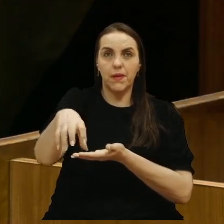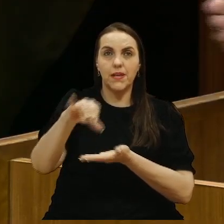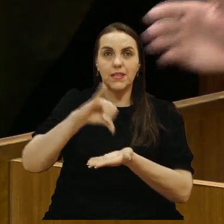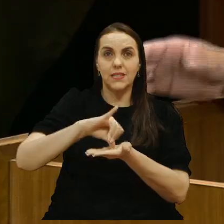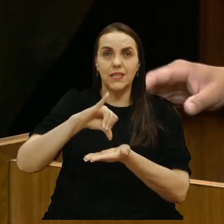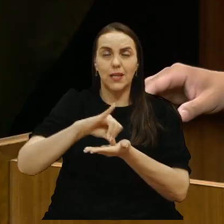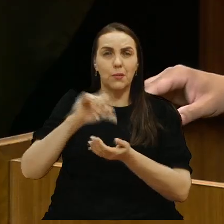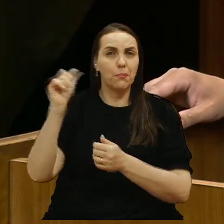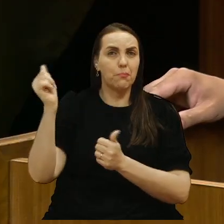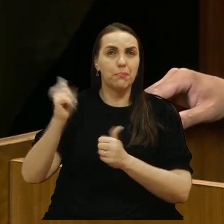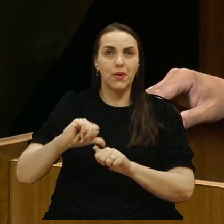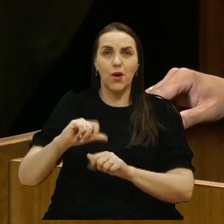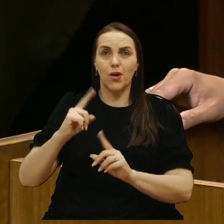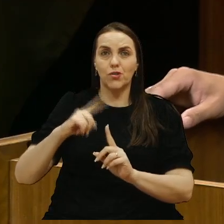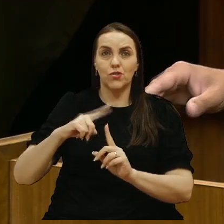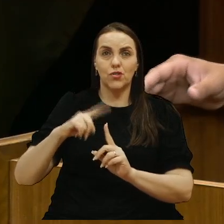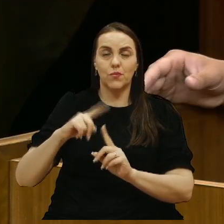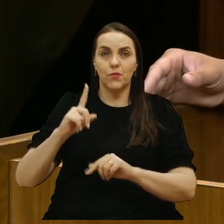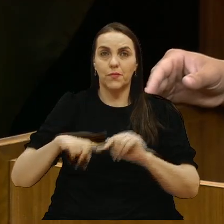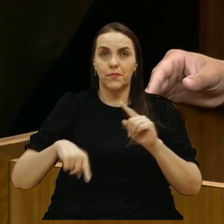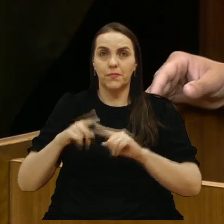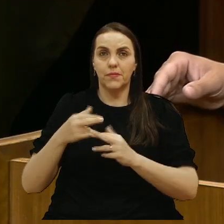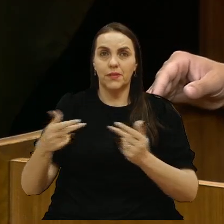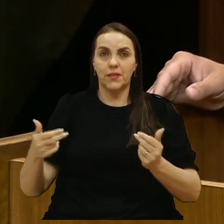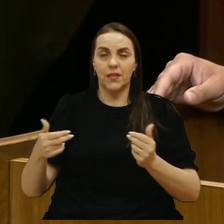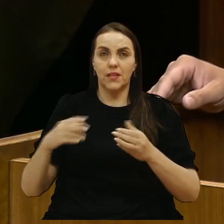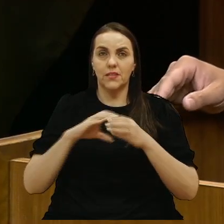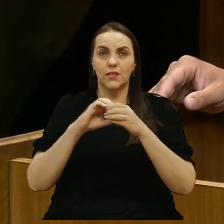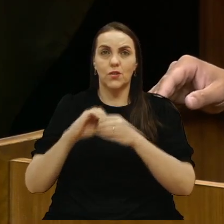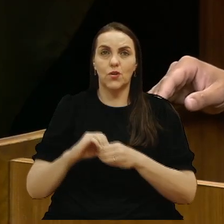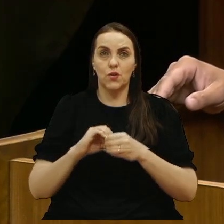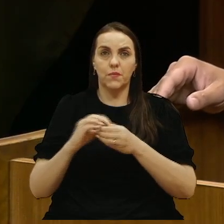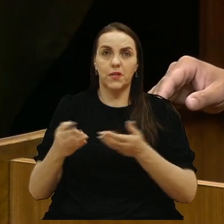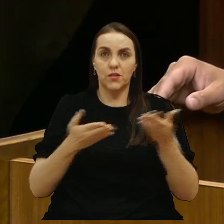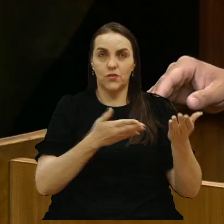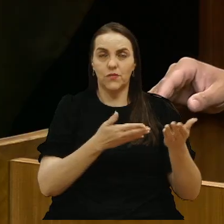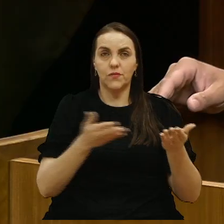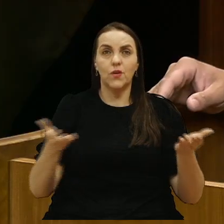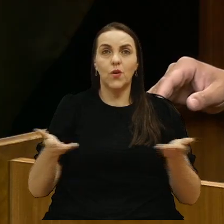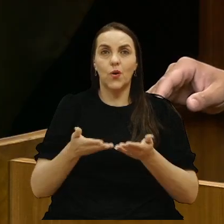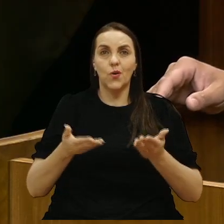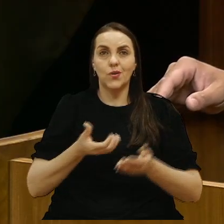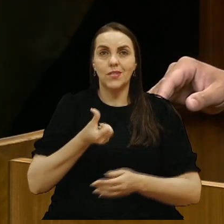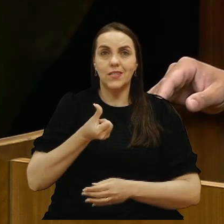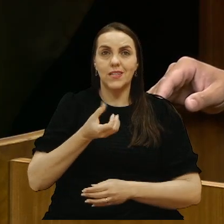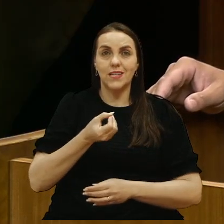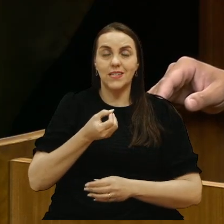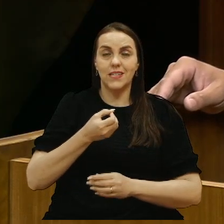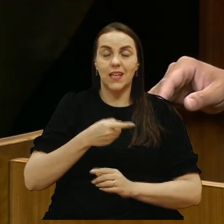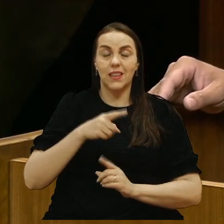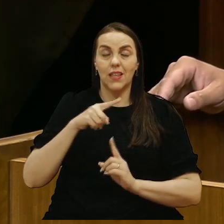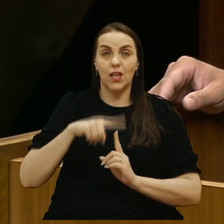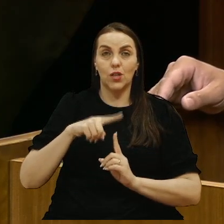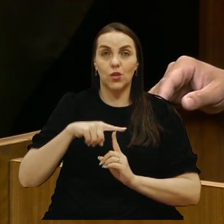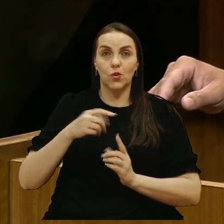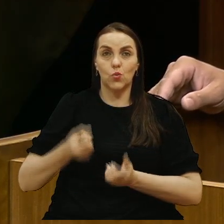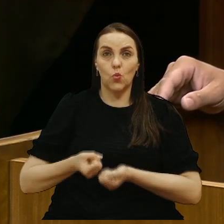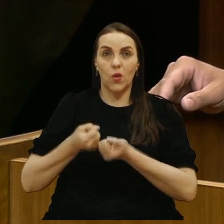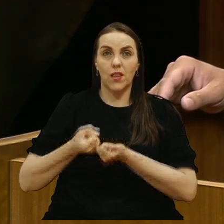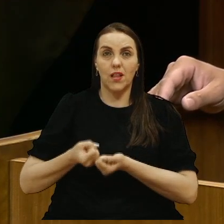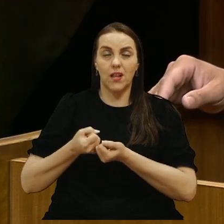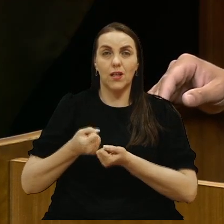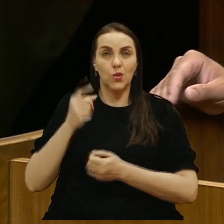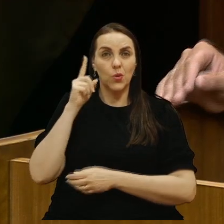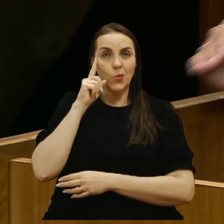pior tipo de material para a cooperativa. Hoje a cooperativa ela recebe em torno de 60 toneladas de material reciclado todos os